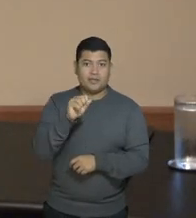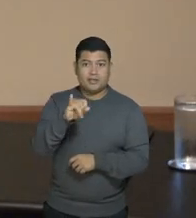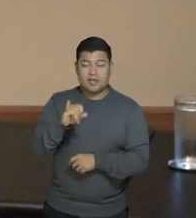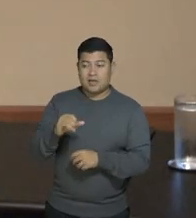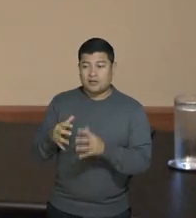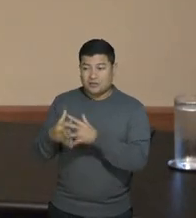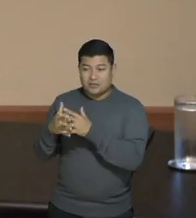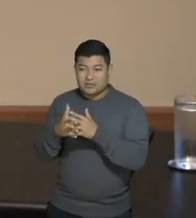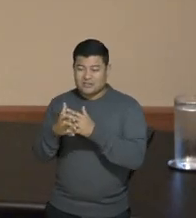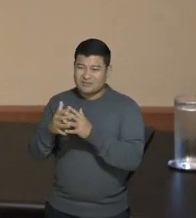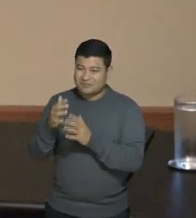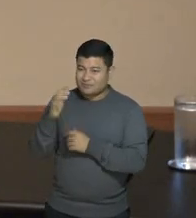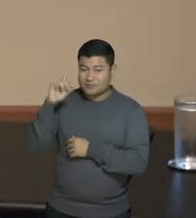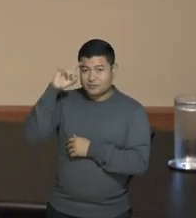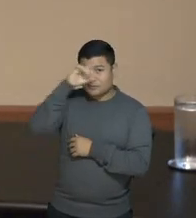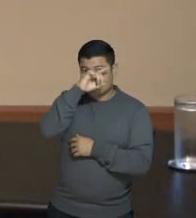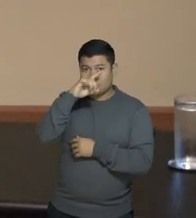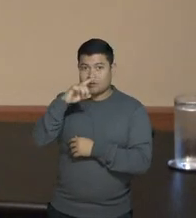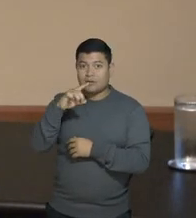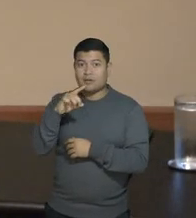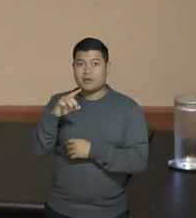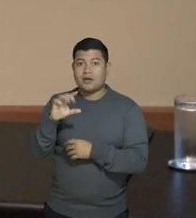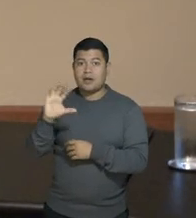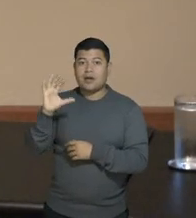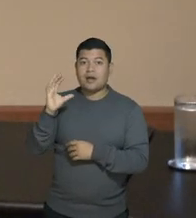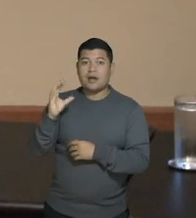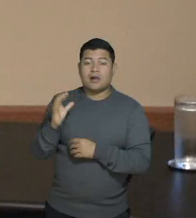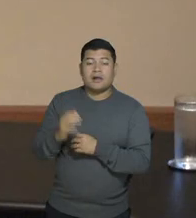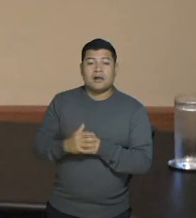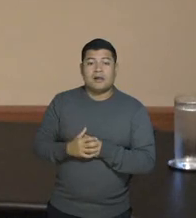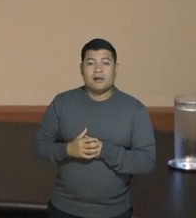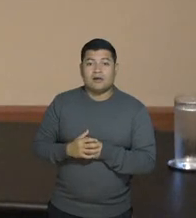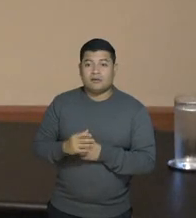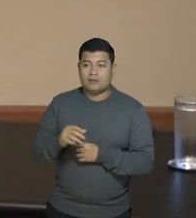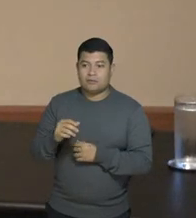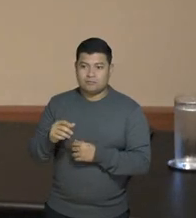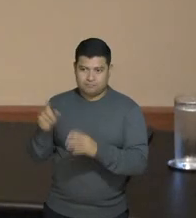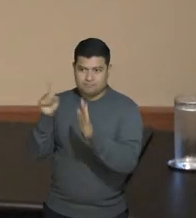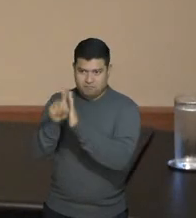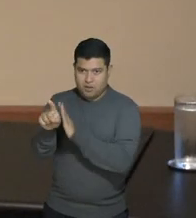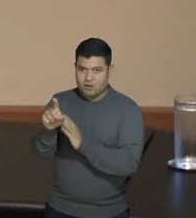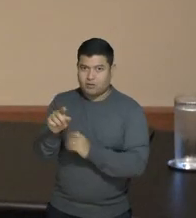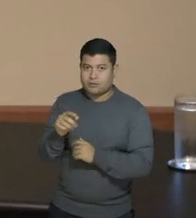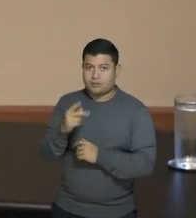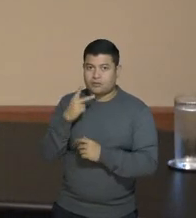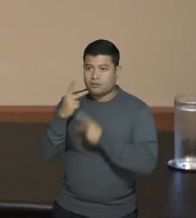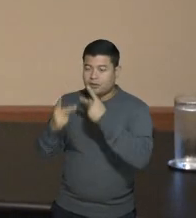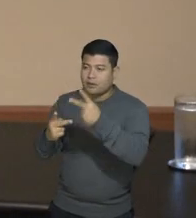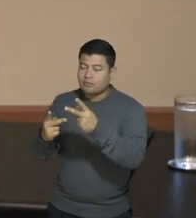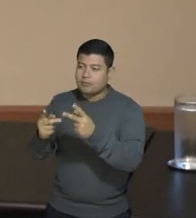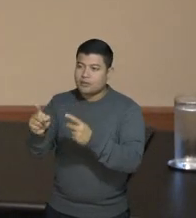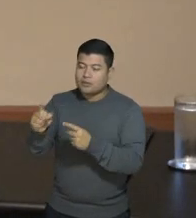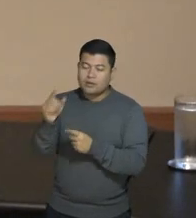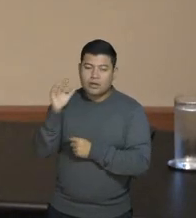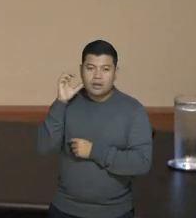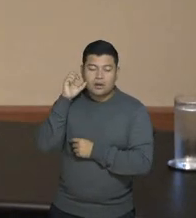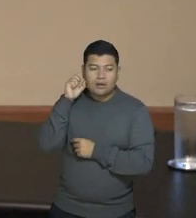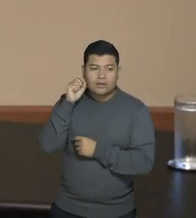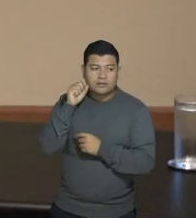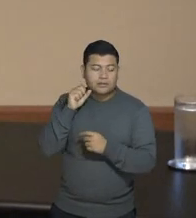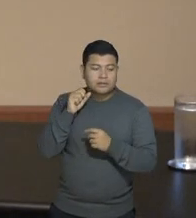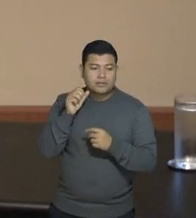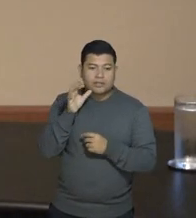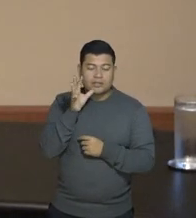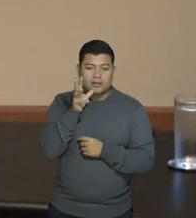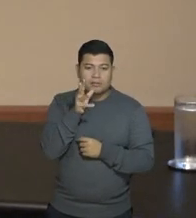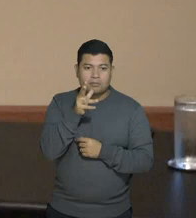integração auditiva, olha o sintoma. Você fala, parece que tem um delay para a pessoa processar. Ela demora um